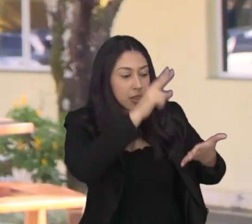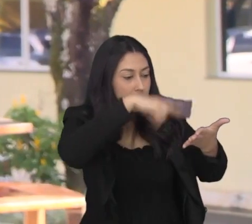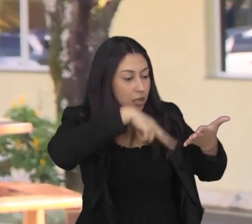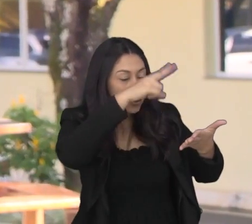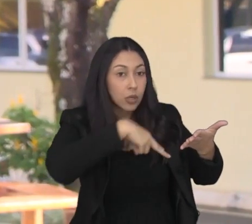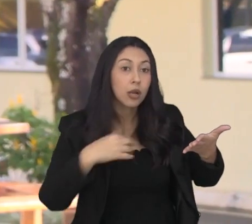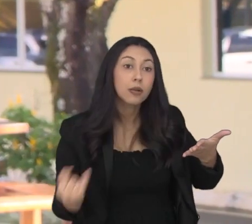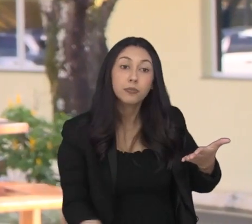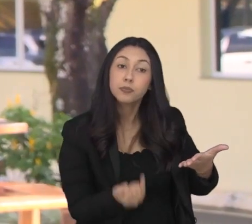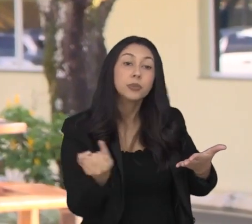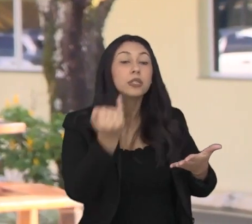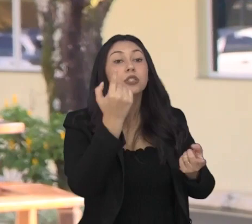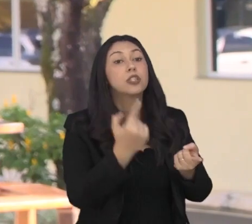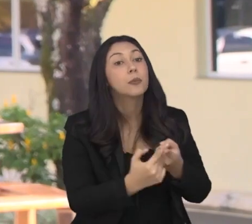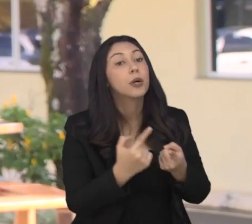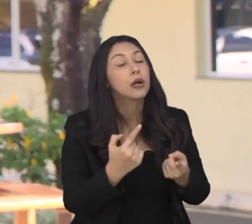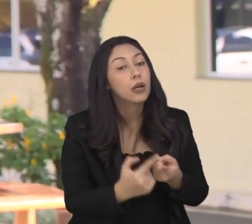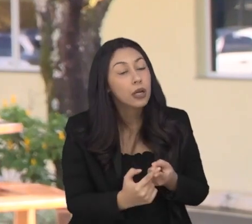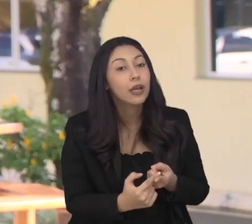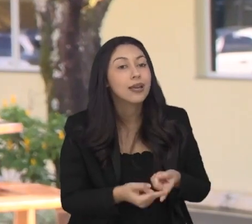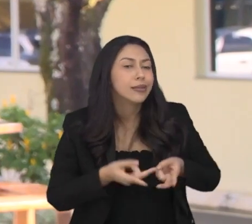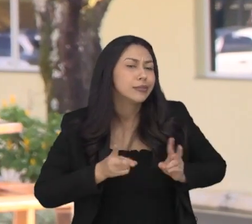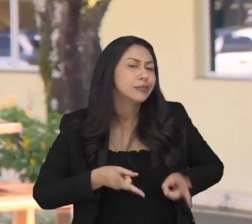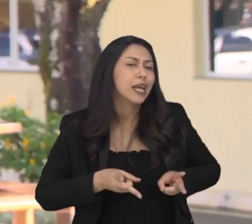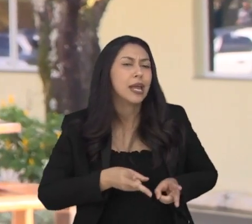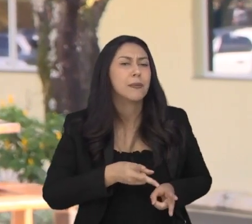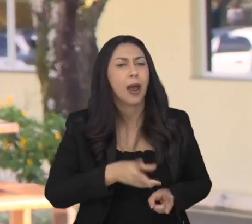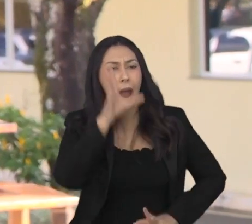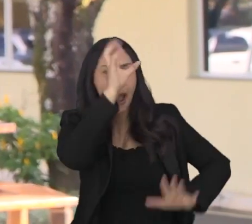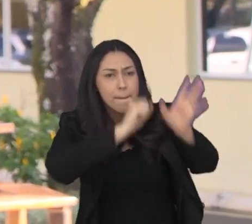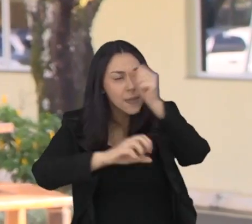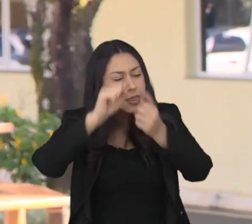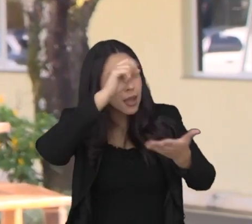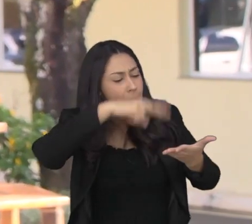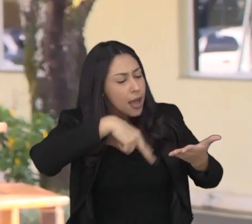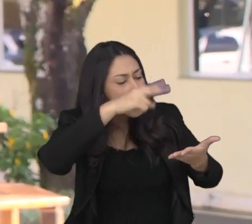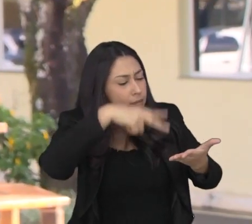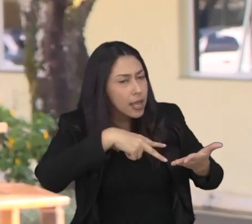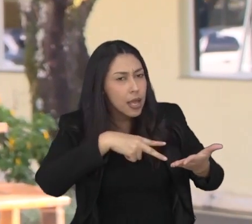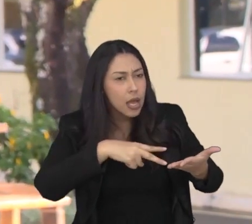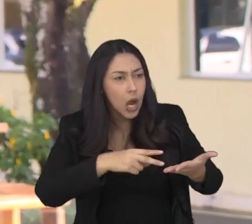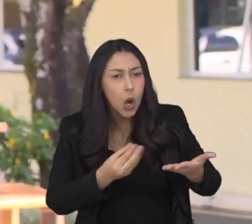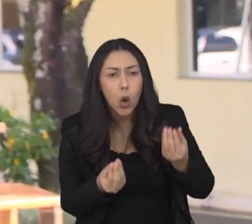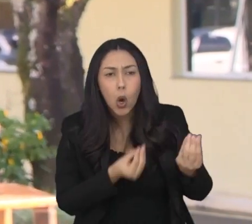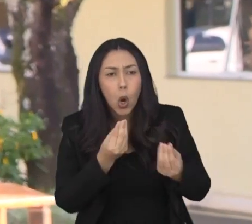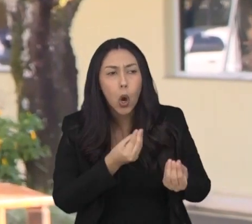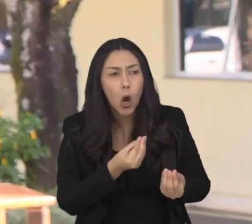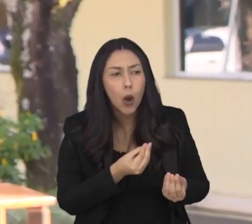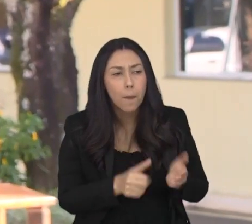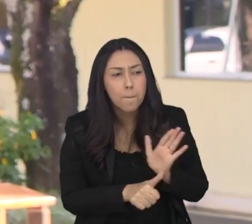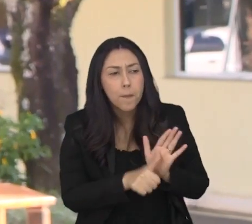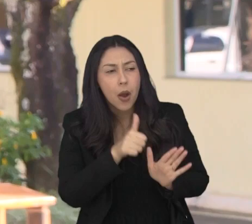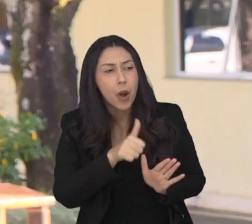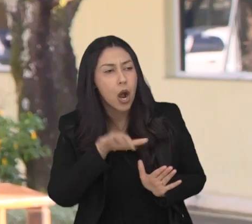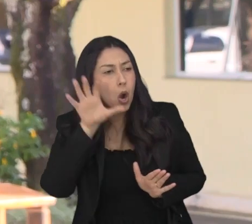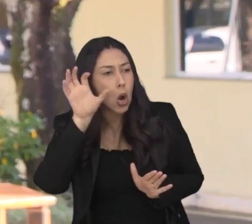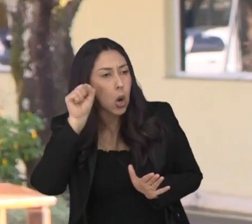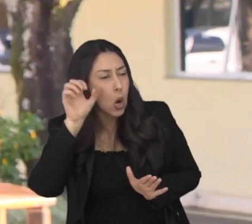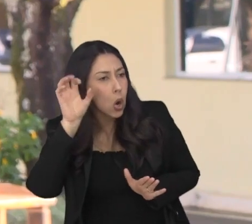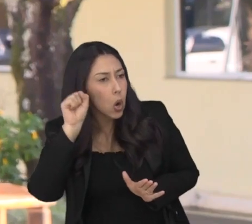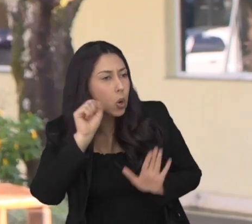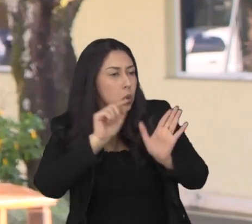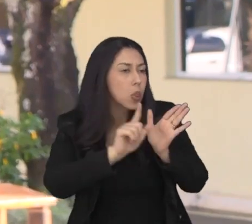essencial, porque a gente passa por processos desde o início da alfabetização. Primeiro o processo da escuta, que é a